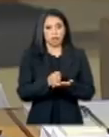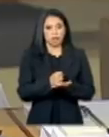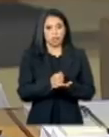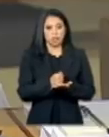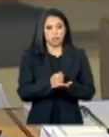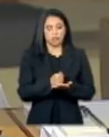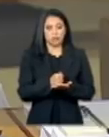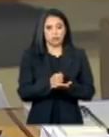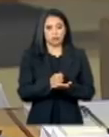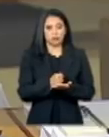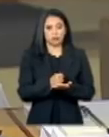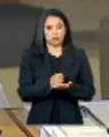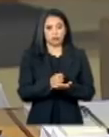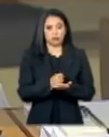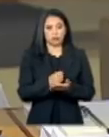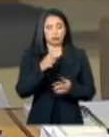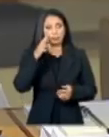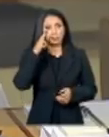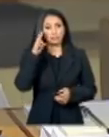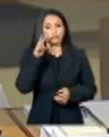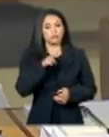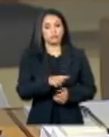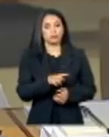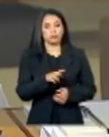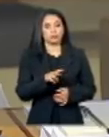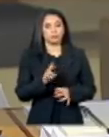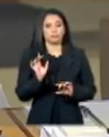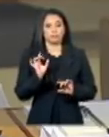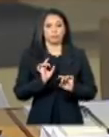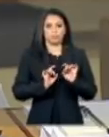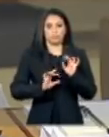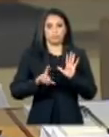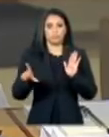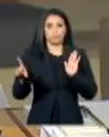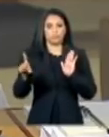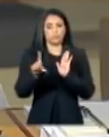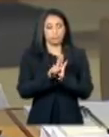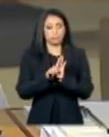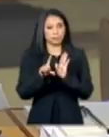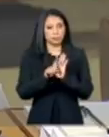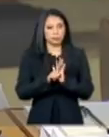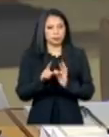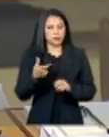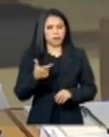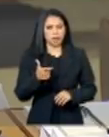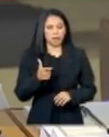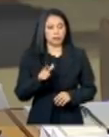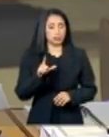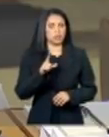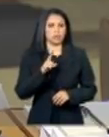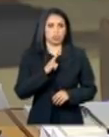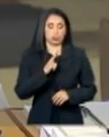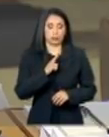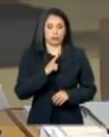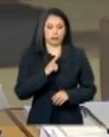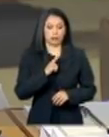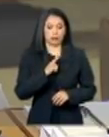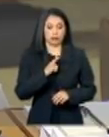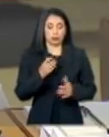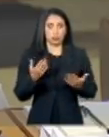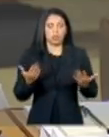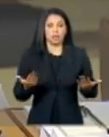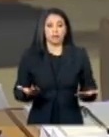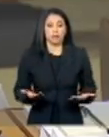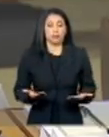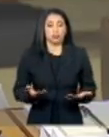sob o ângulo estritamente legal não atentando e por isso não se